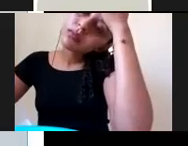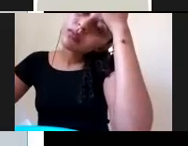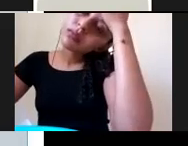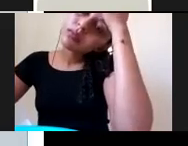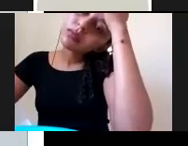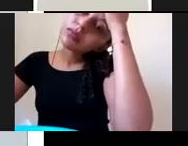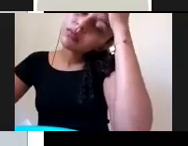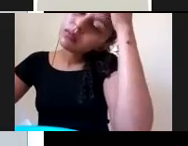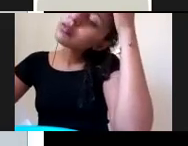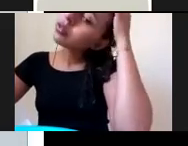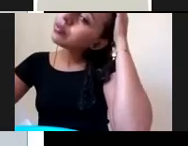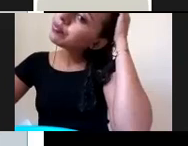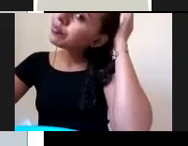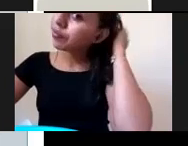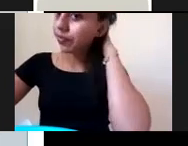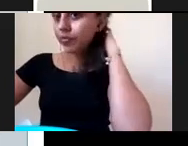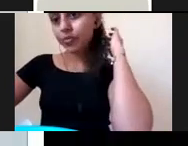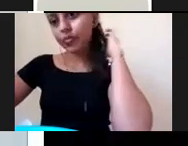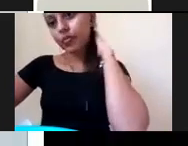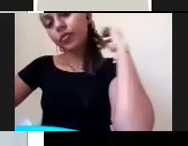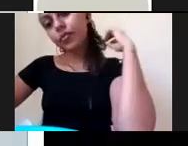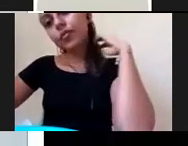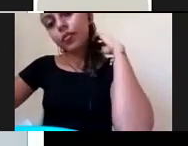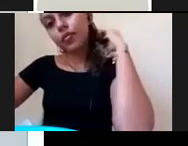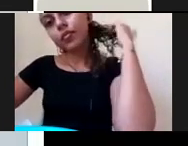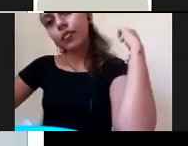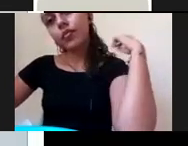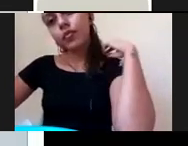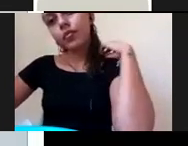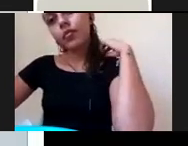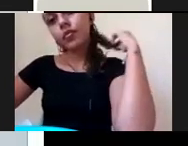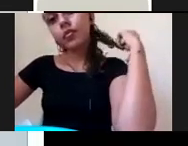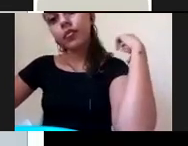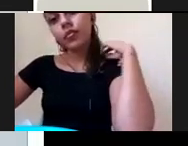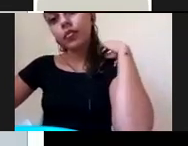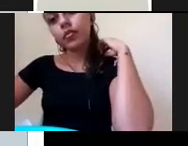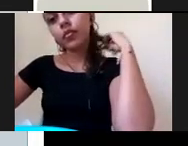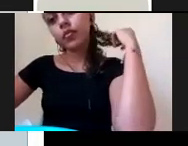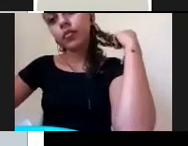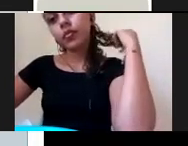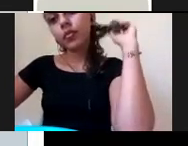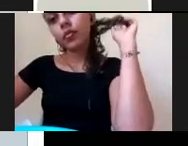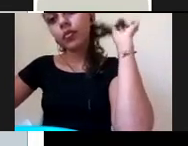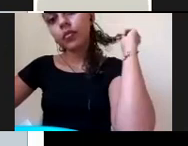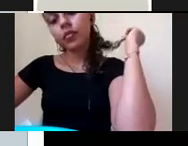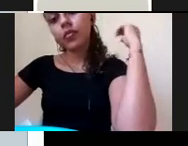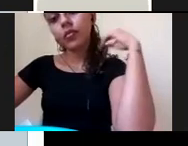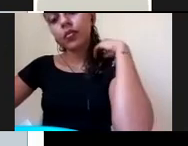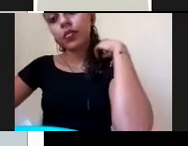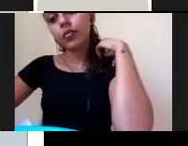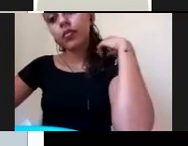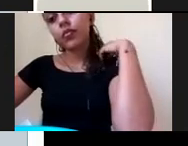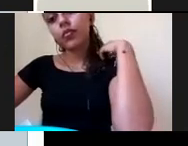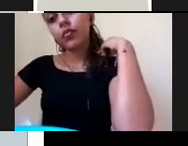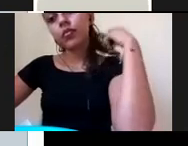Que bom que ele falou já para vocês, né? Aí, quando a gente for para o exame físico, né?